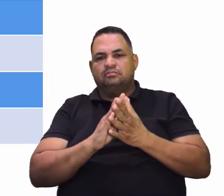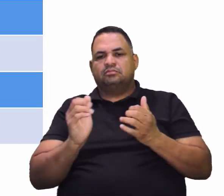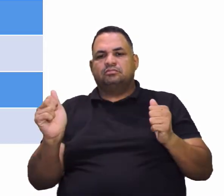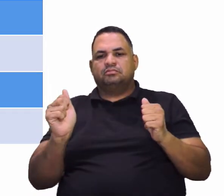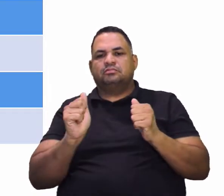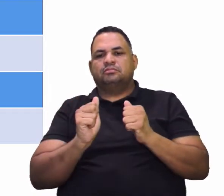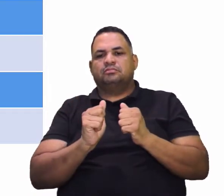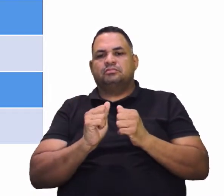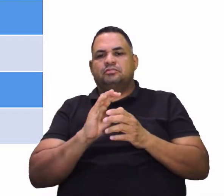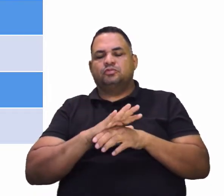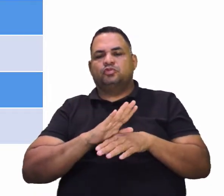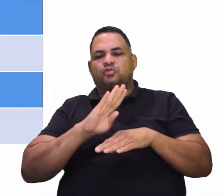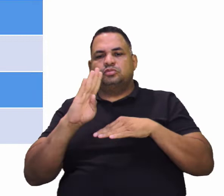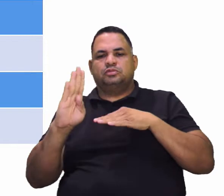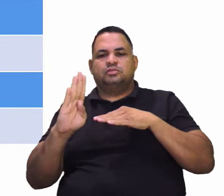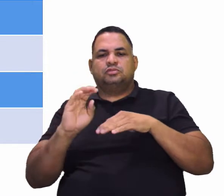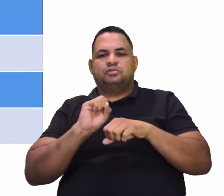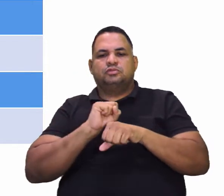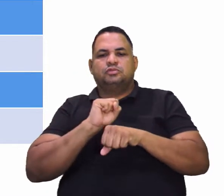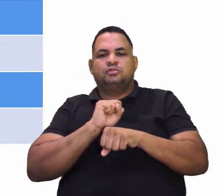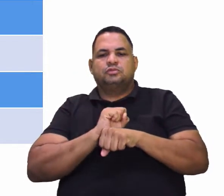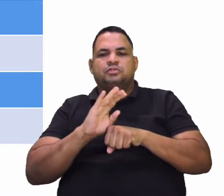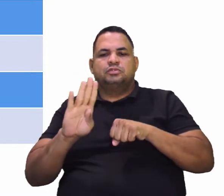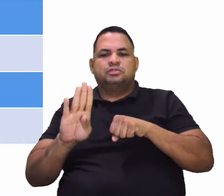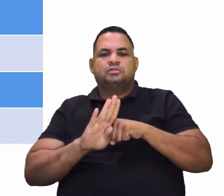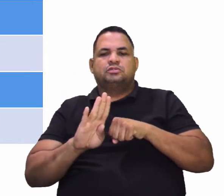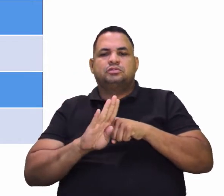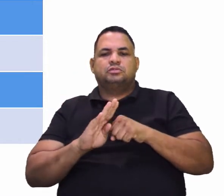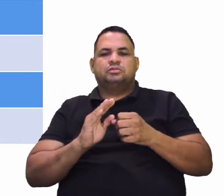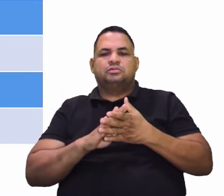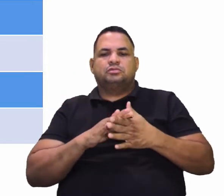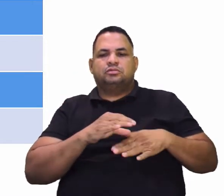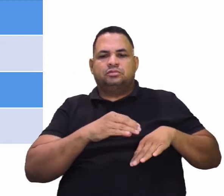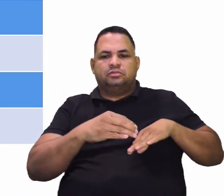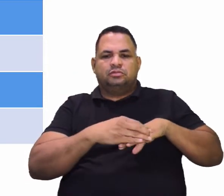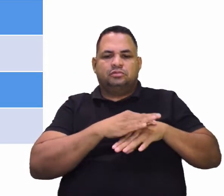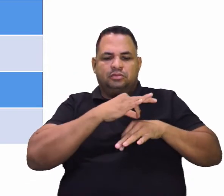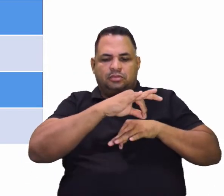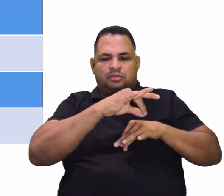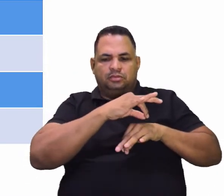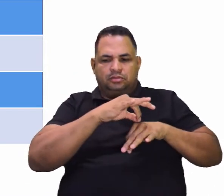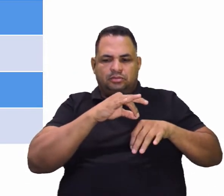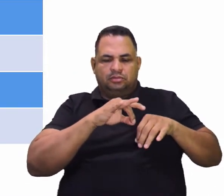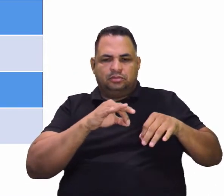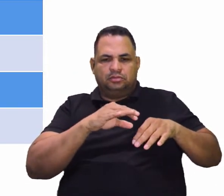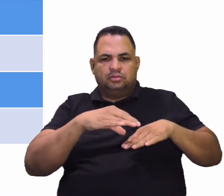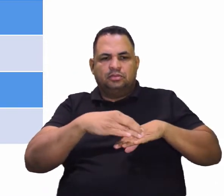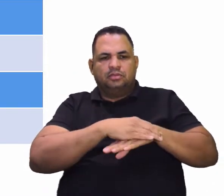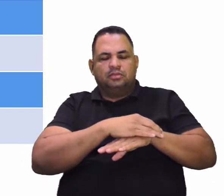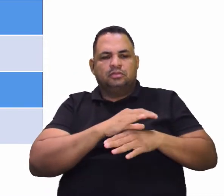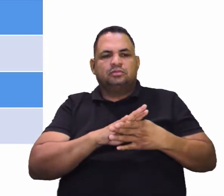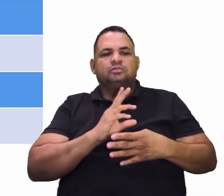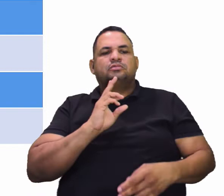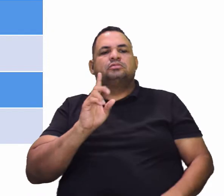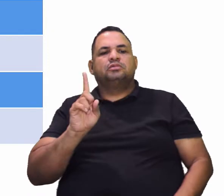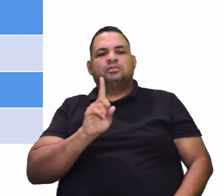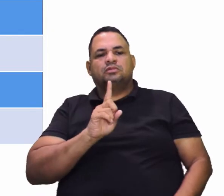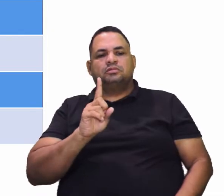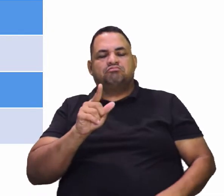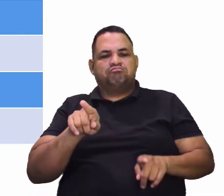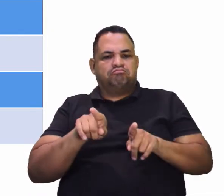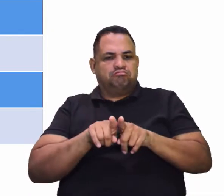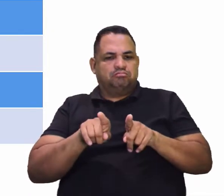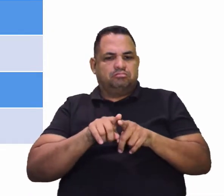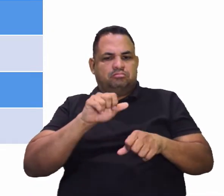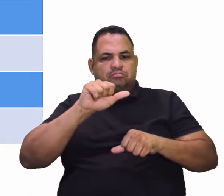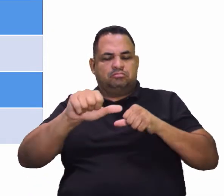substantivo tênis. He's going to play tennis. Ele vai jogar tênis. Na negativa é a mesma coisa.